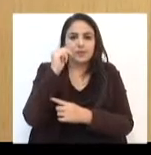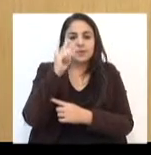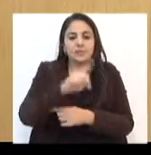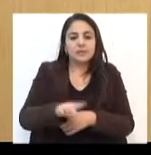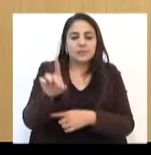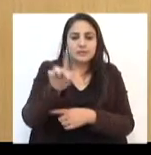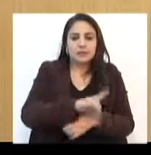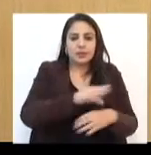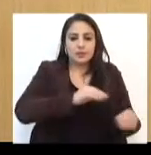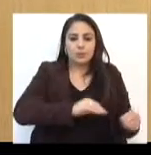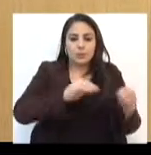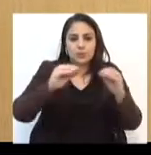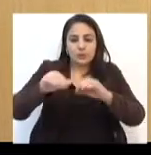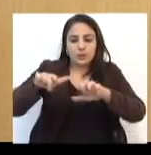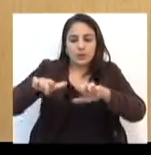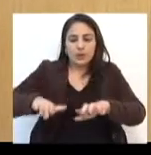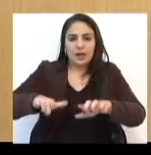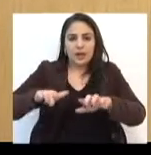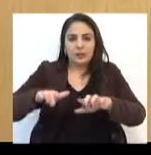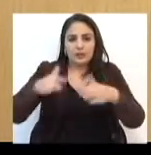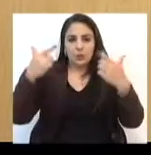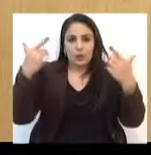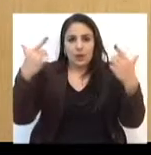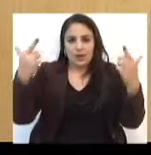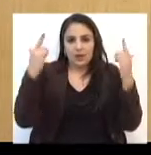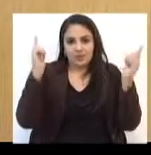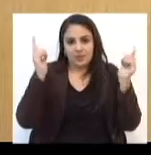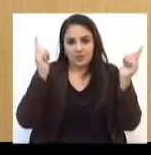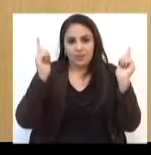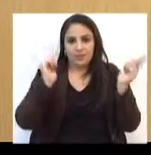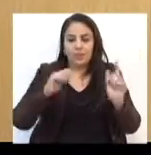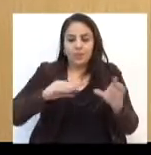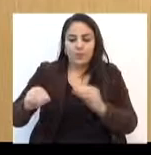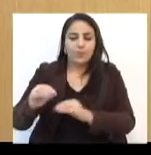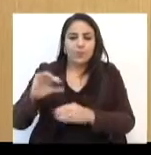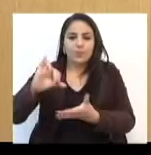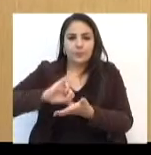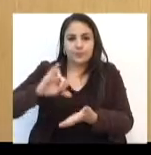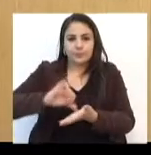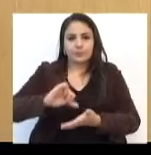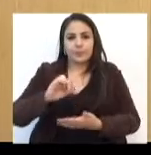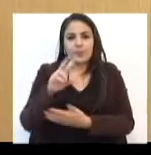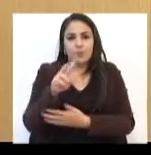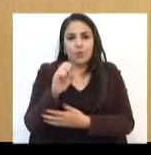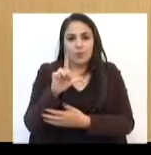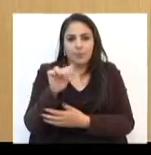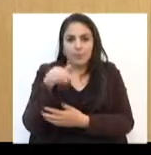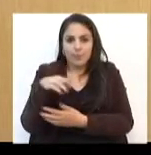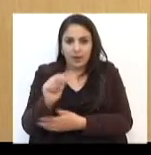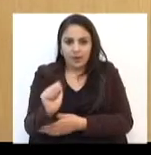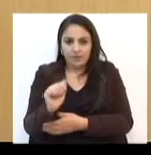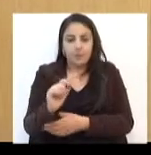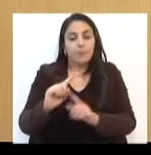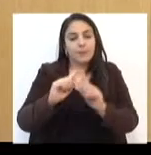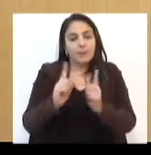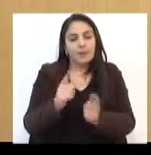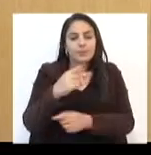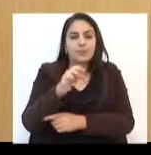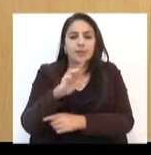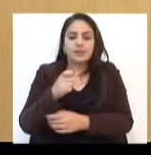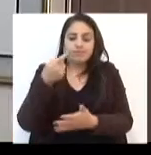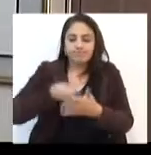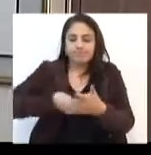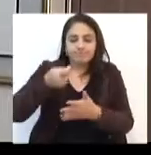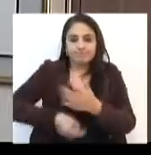de transferência do Carnaval para o Parque Volmar Salton, mas o vereador Patrick Cavalcante insiste no